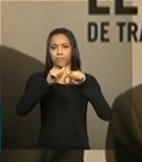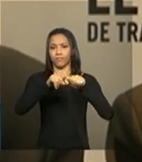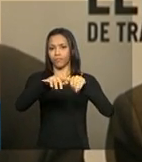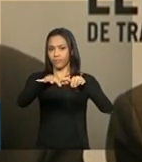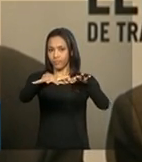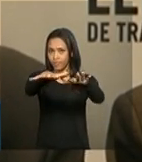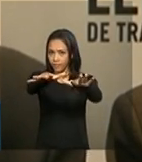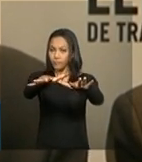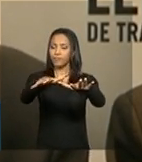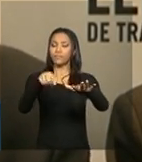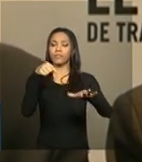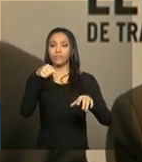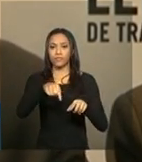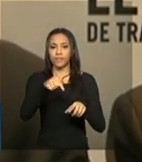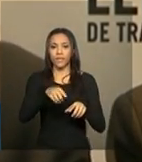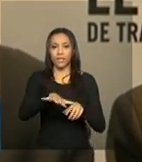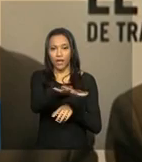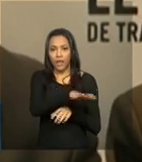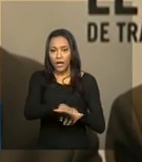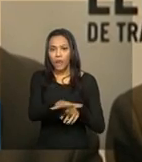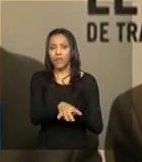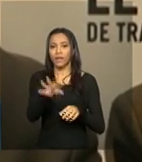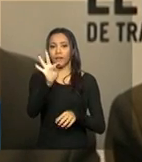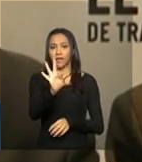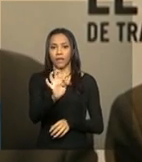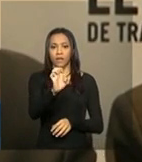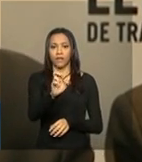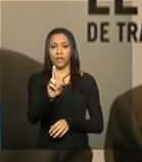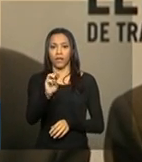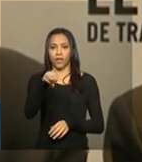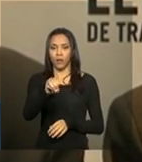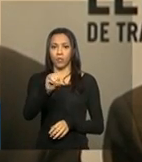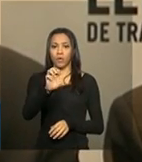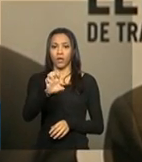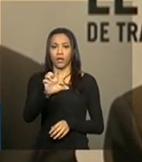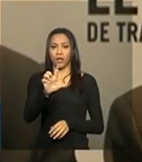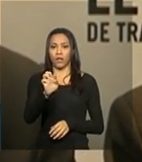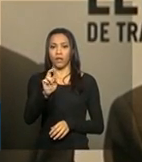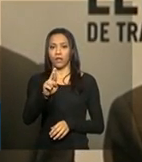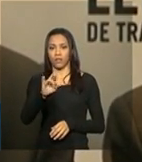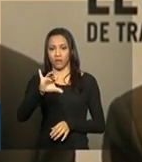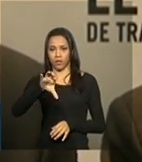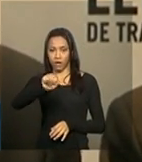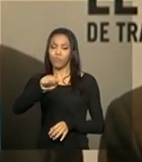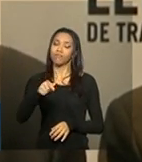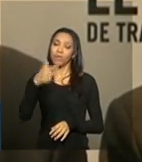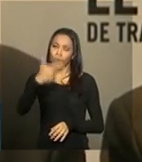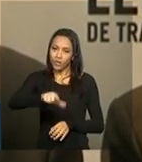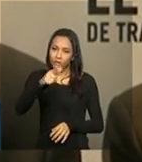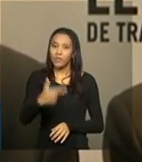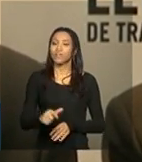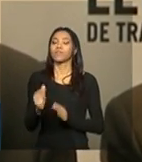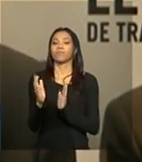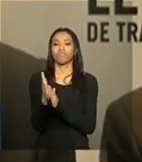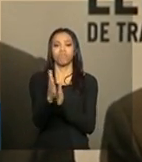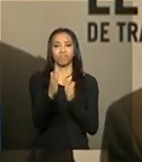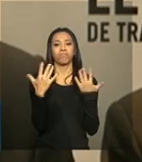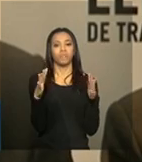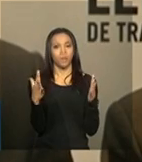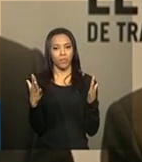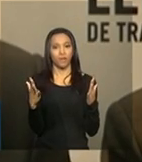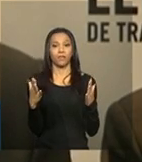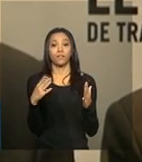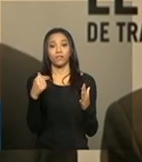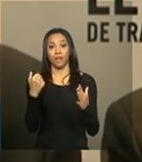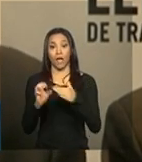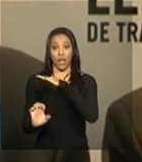de geração, possivelmente de termoelétrica, que vai se instalar naquela região. Então, mais uma vez, parabenizo aqui os empreendedores